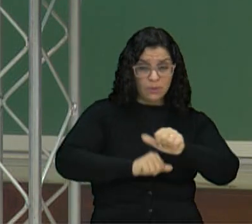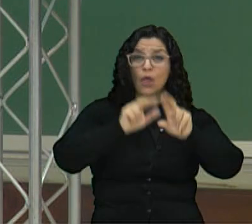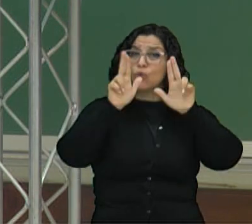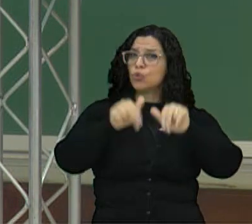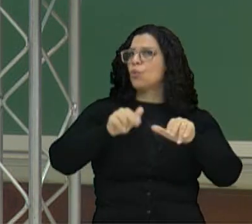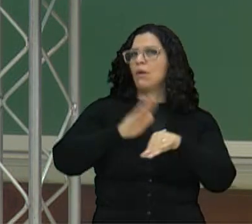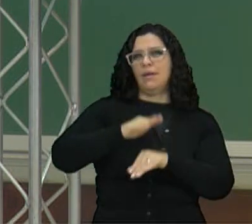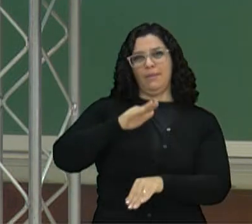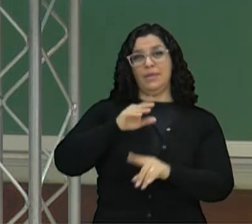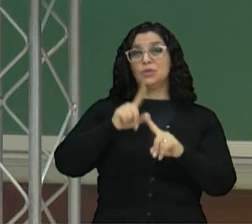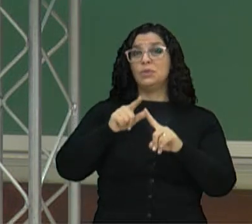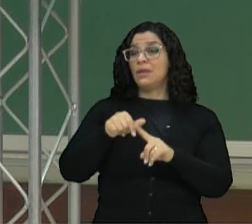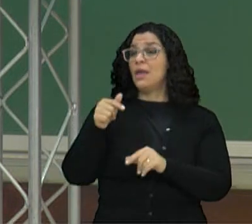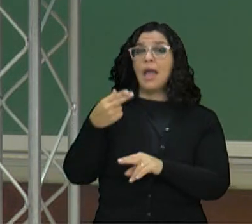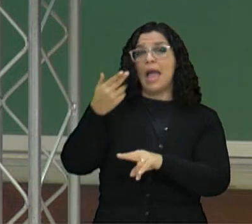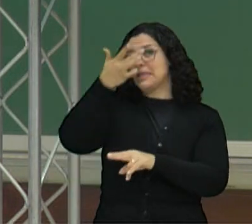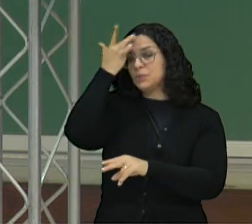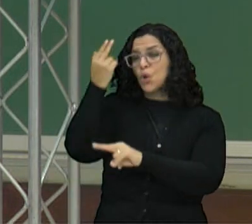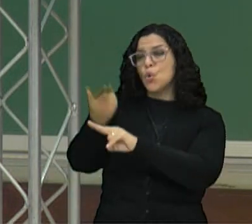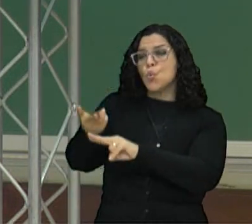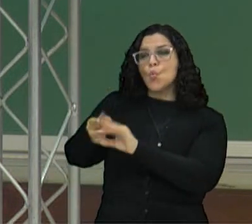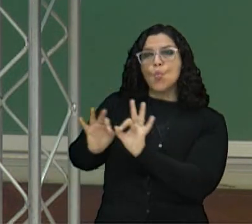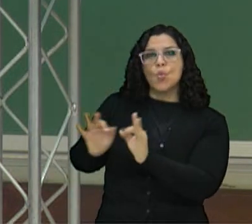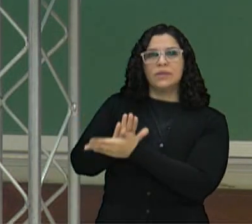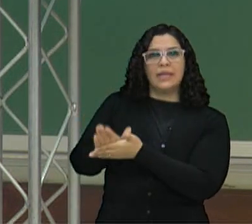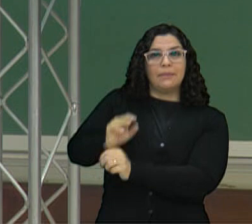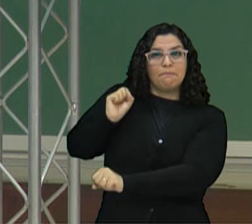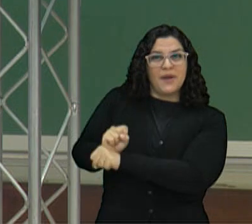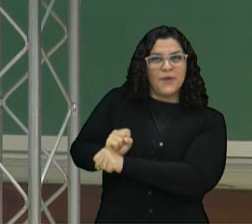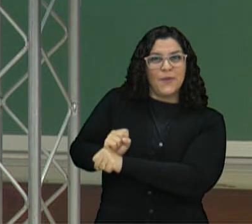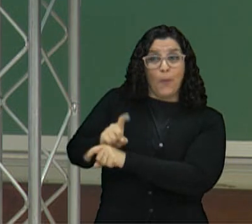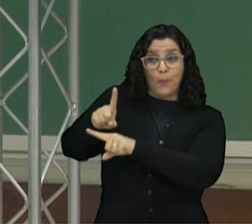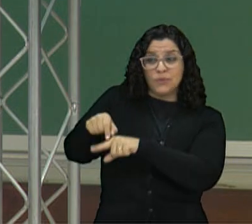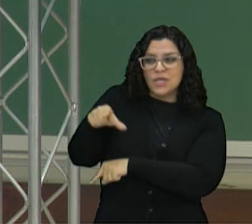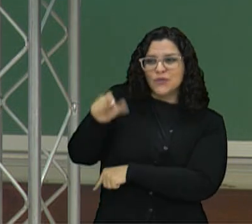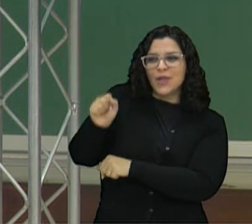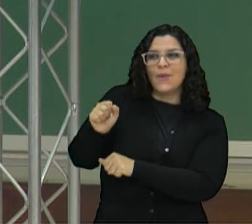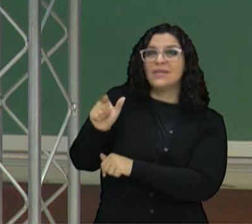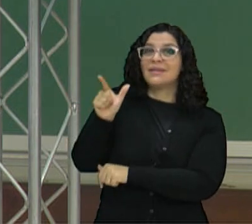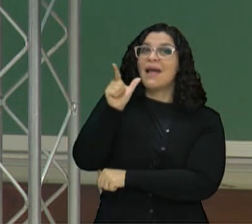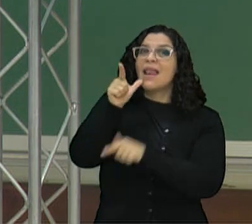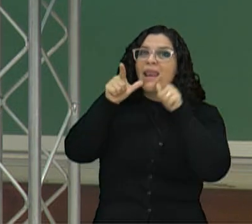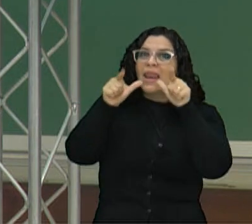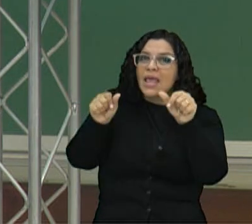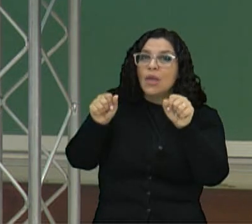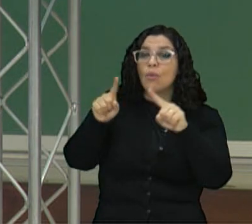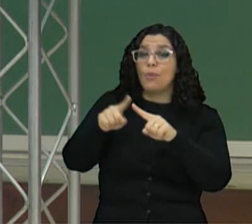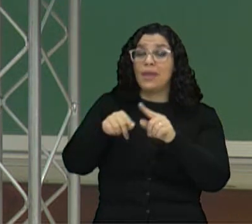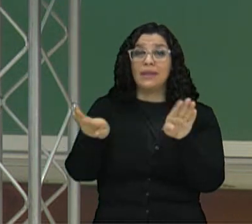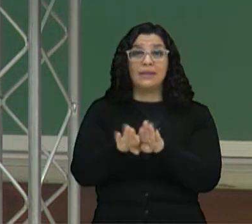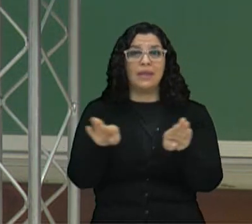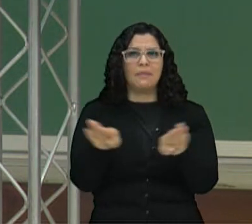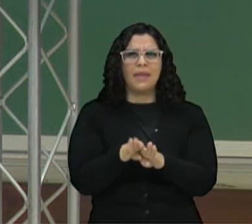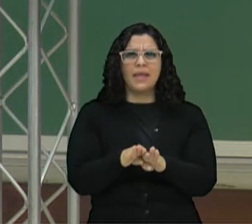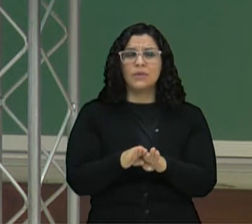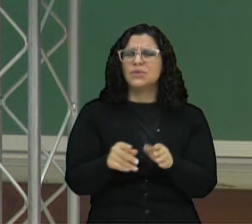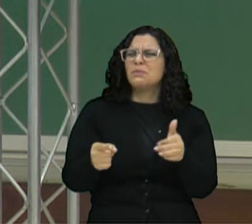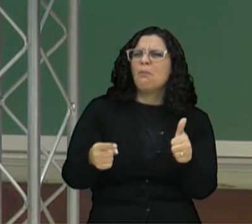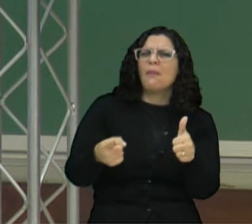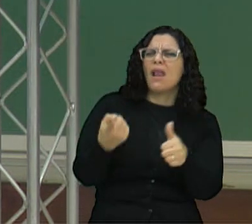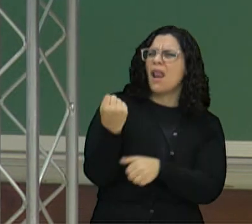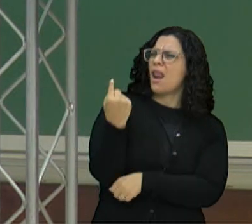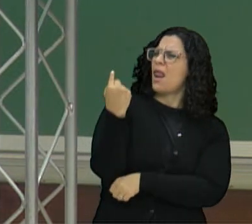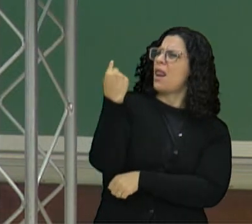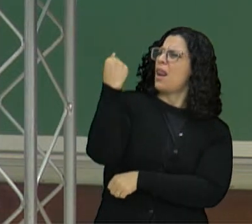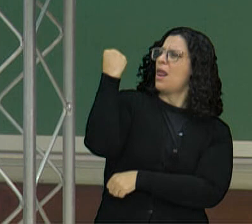nunca mais. E como o latim foi a língua lá daqueles primeiros grandes cientistas e filósofos da humanidade